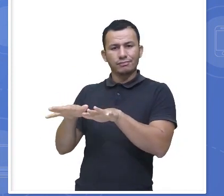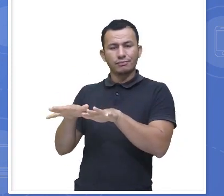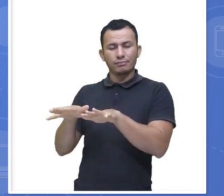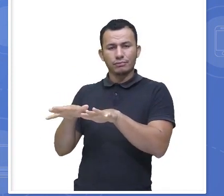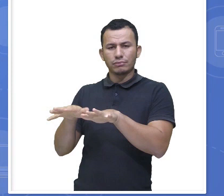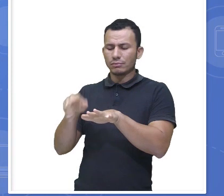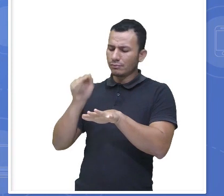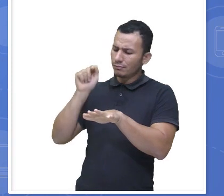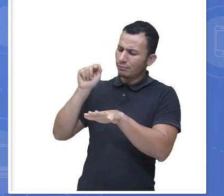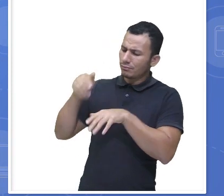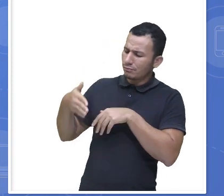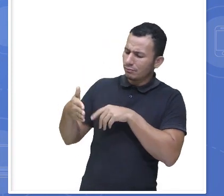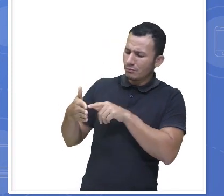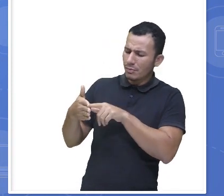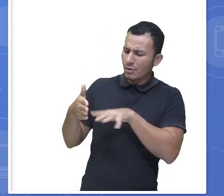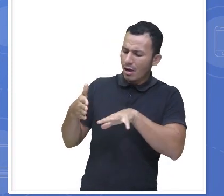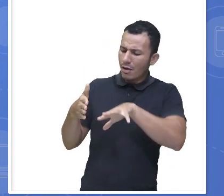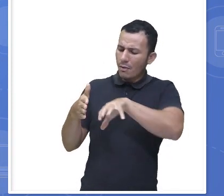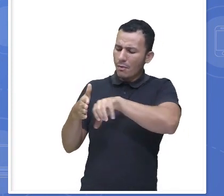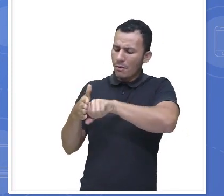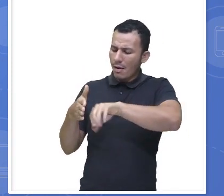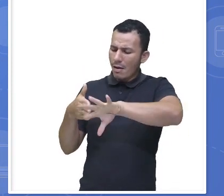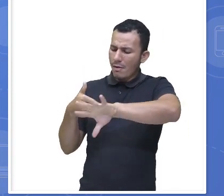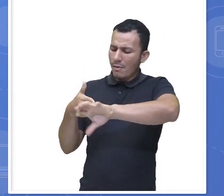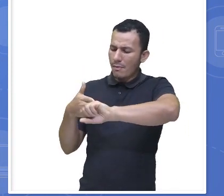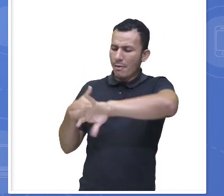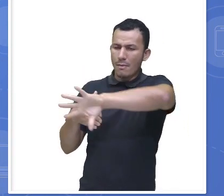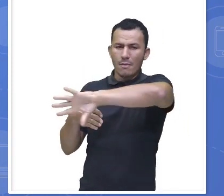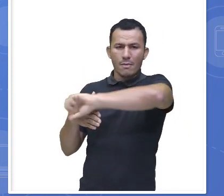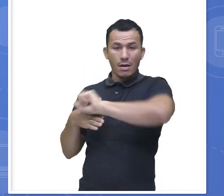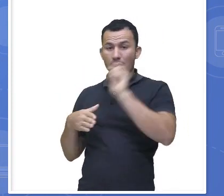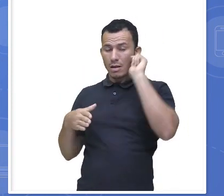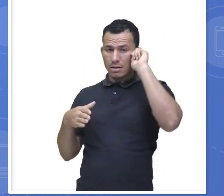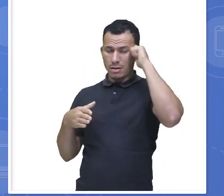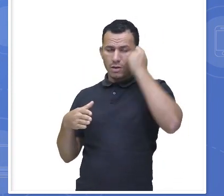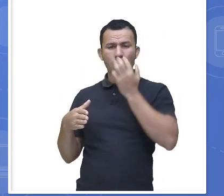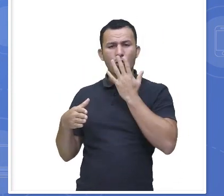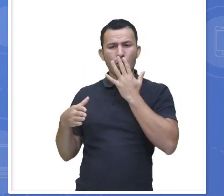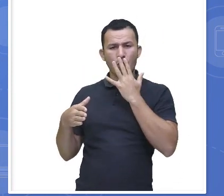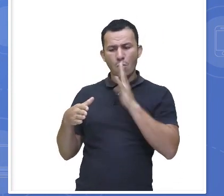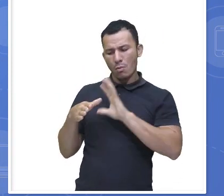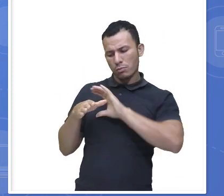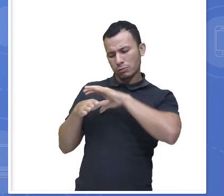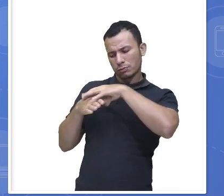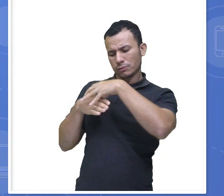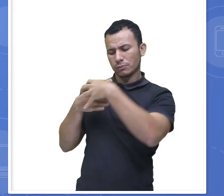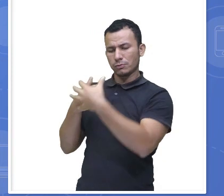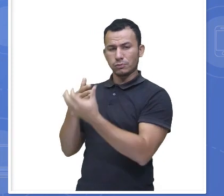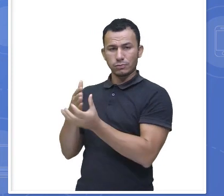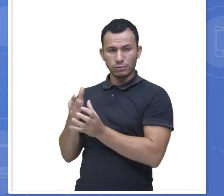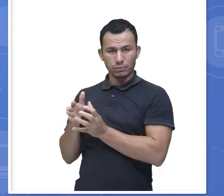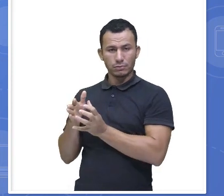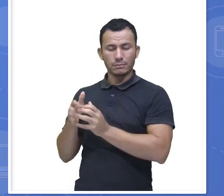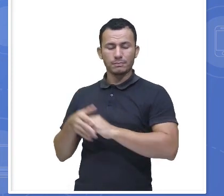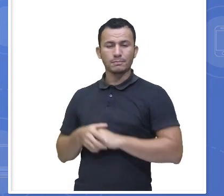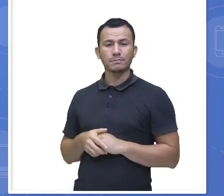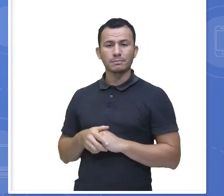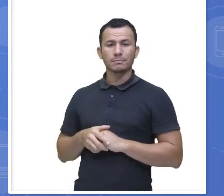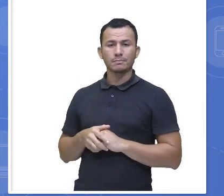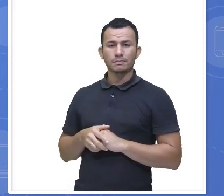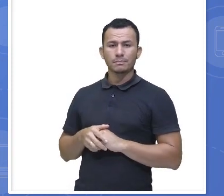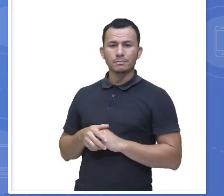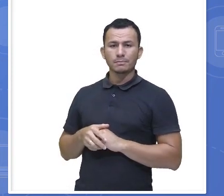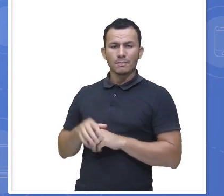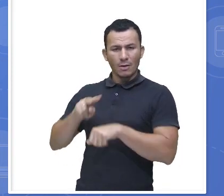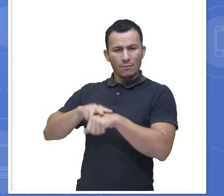tomando conta de todo o peixe. A cor preta, né? A cor negra que foi tomando conta do peixe que era vermelho. Por fora do aquário, o